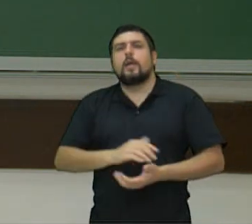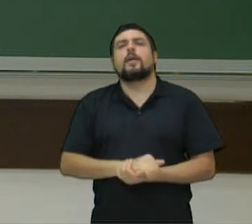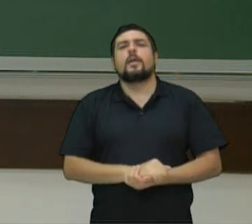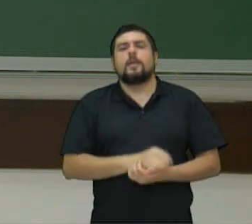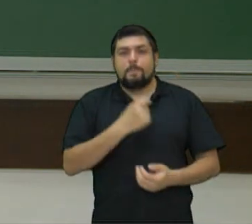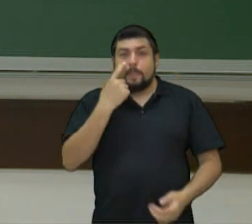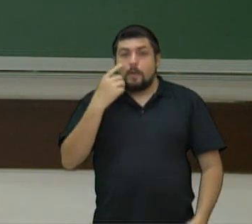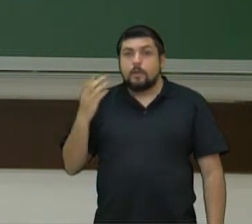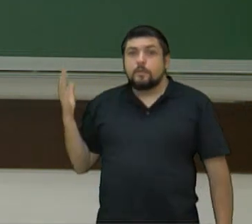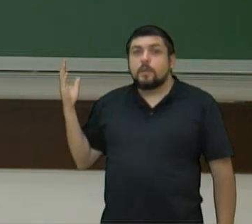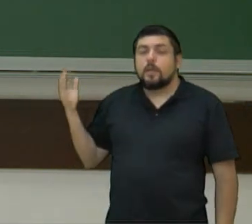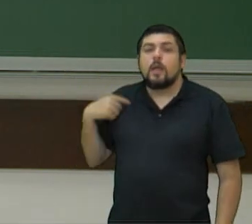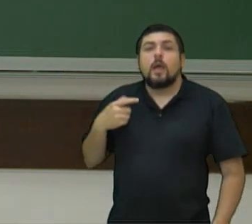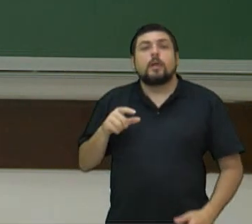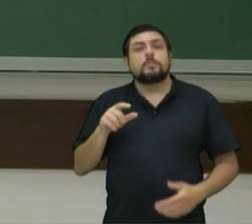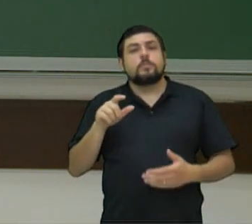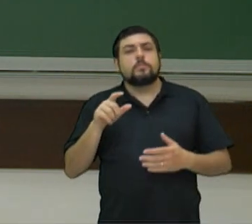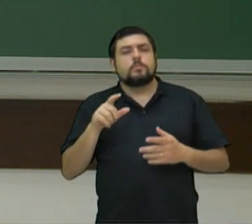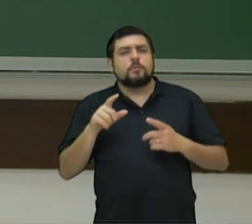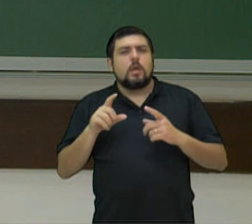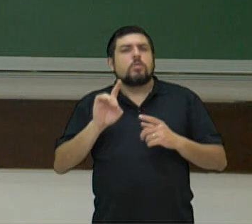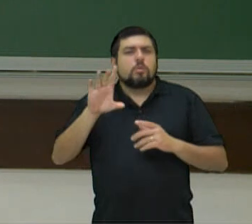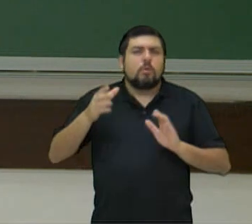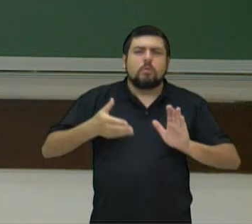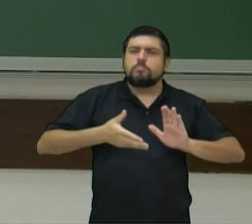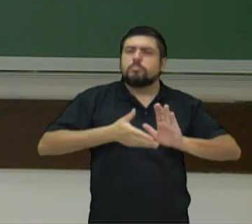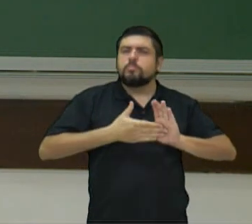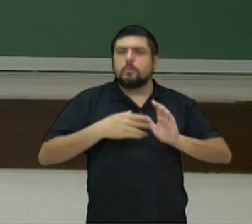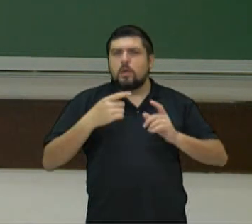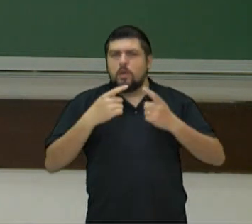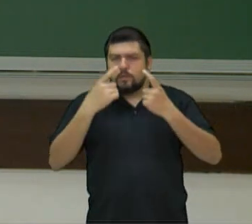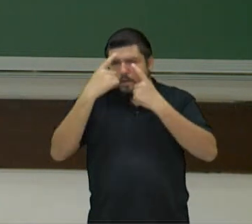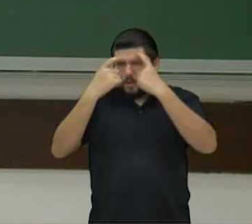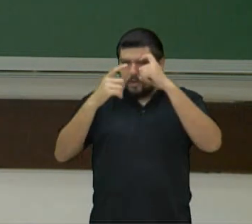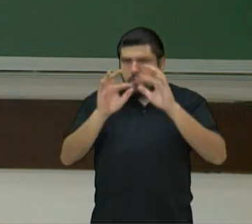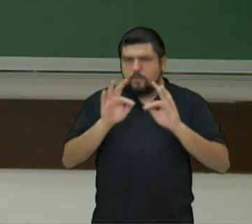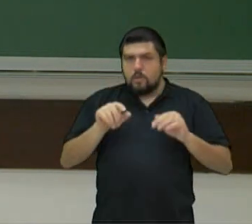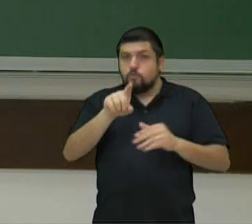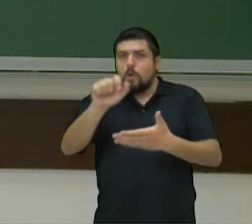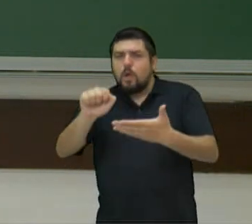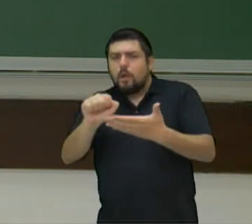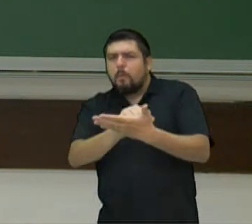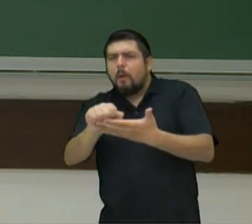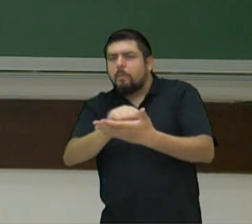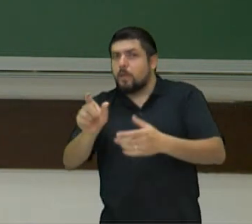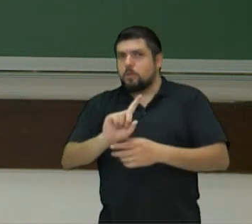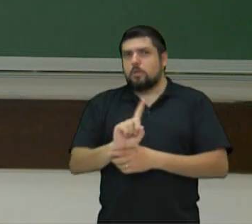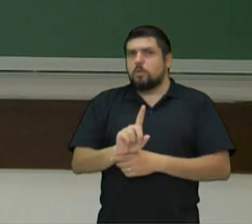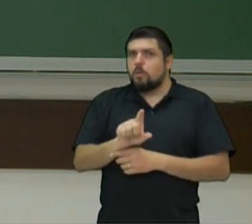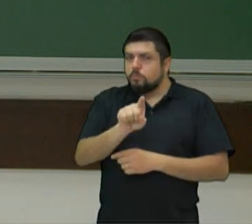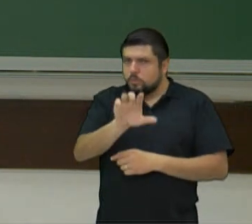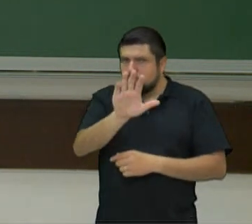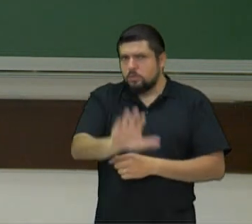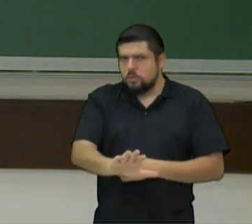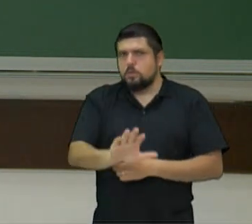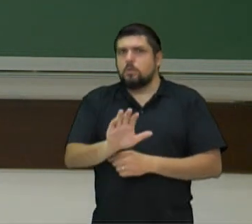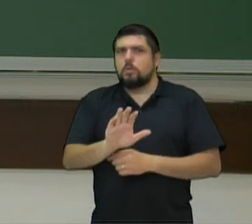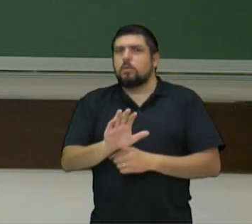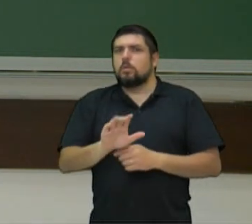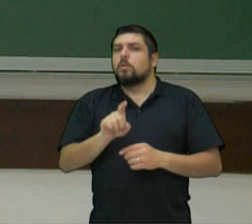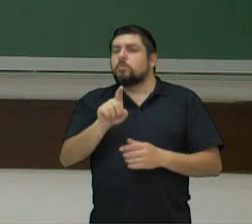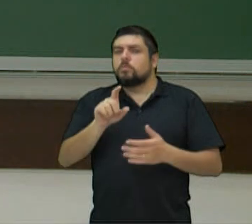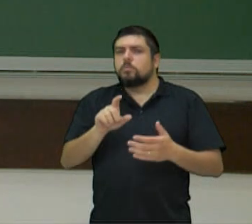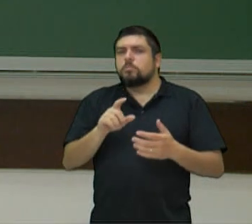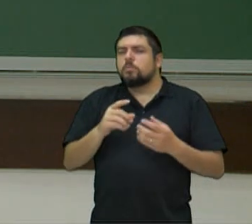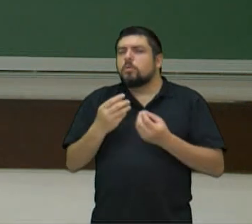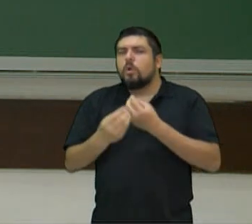aqui algumas ideias de frases. Você não vai apagar a sua frase, a sua continua aí, só para você ter uma ideia, né,